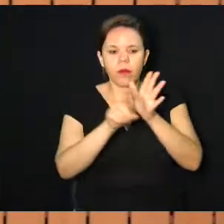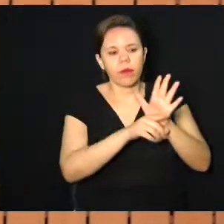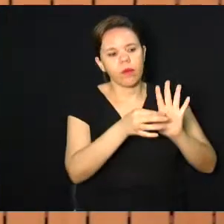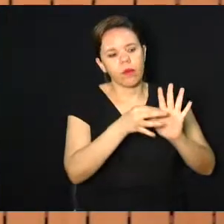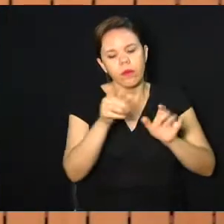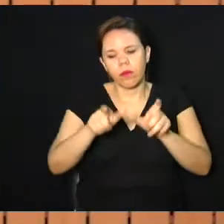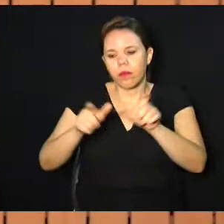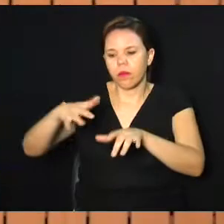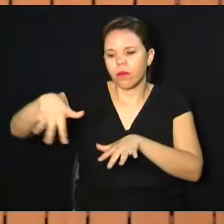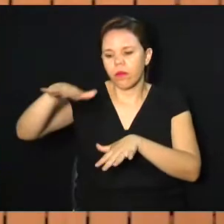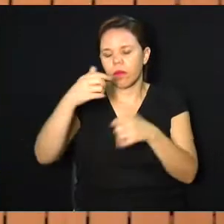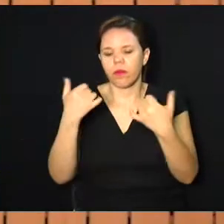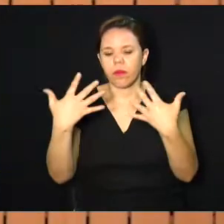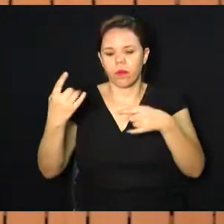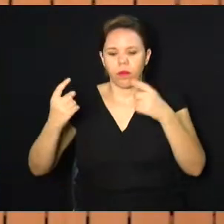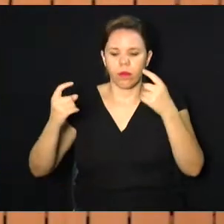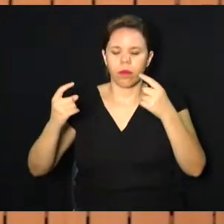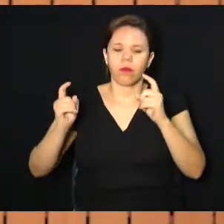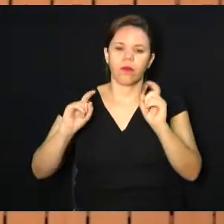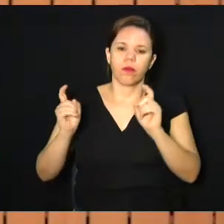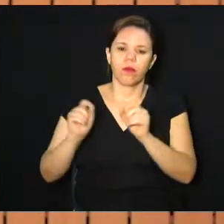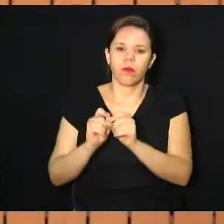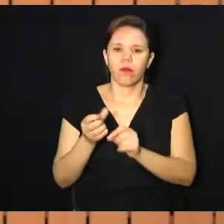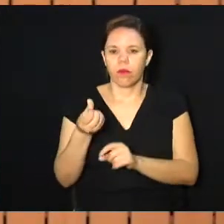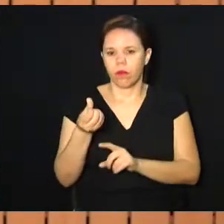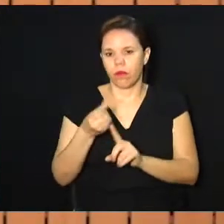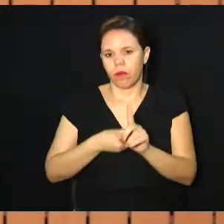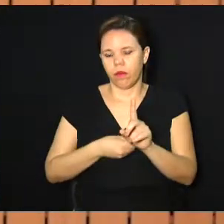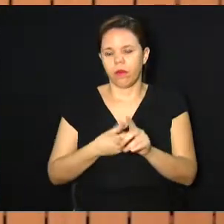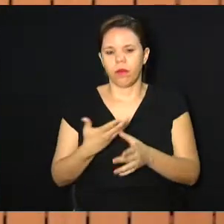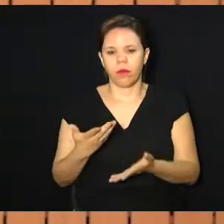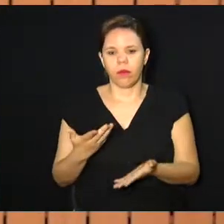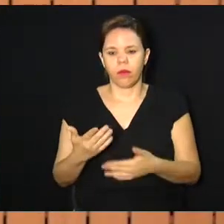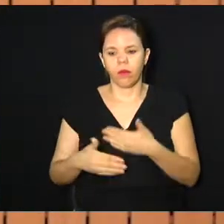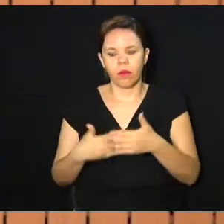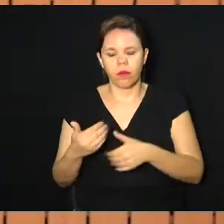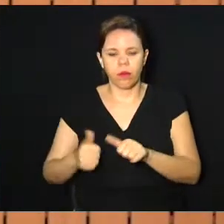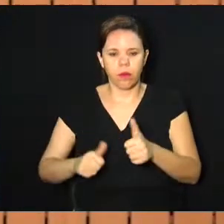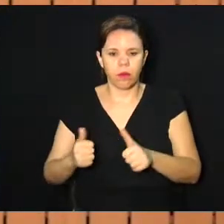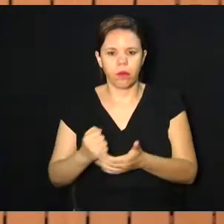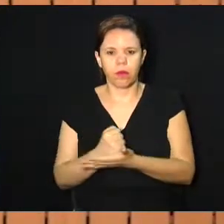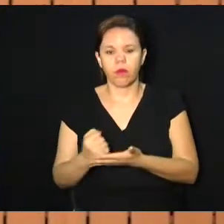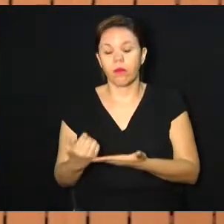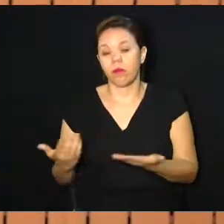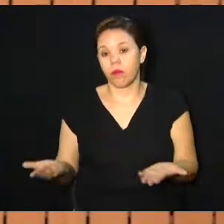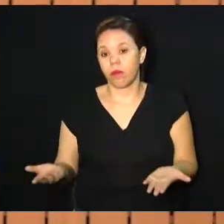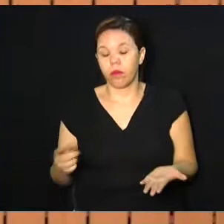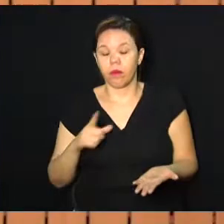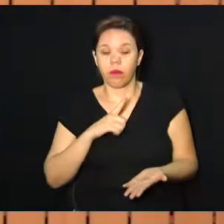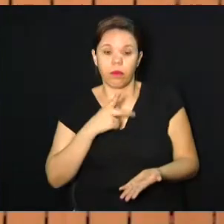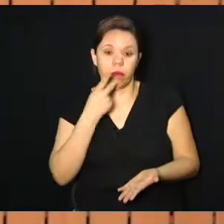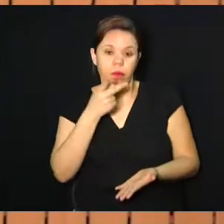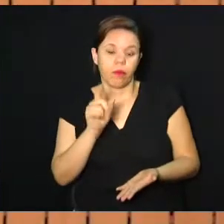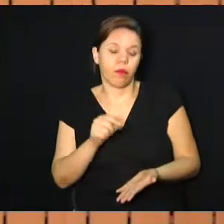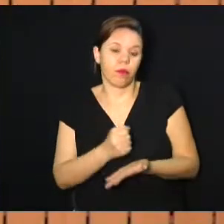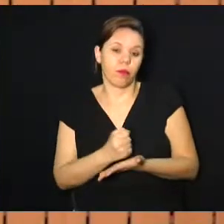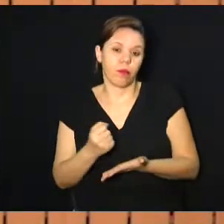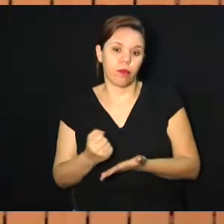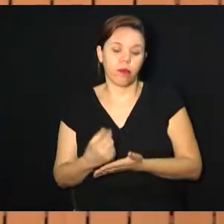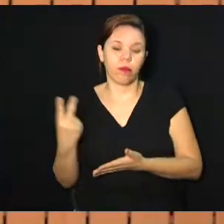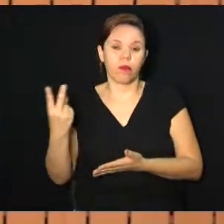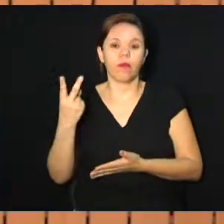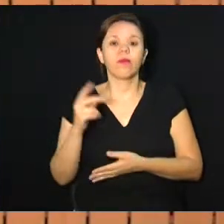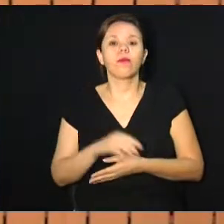públicas. Assim, suspendeu por 6 meses o processo. Então, nós estamos falando aqui de um contrato no valor